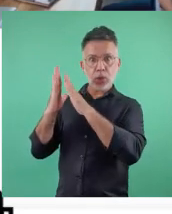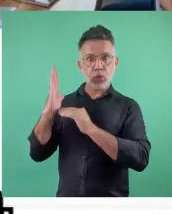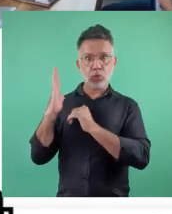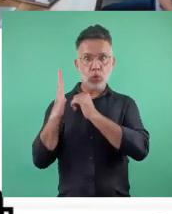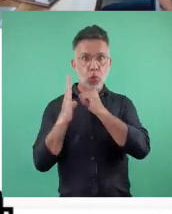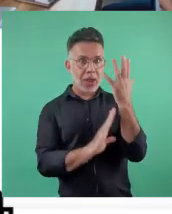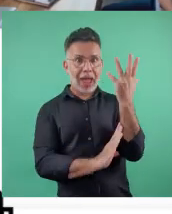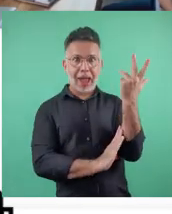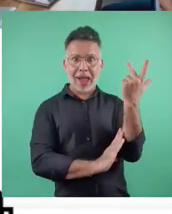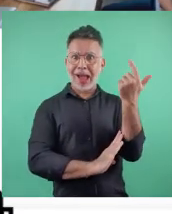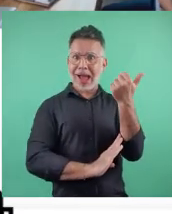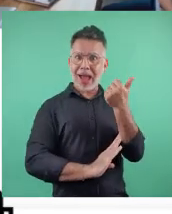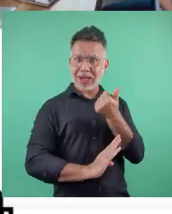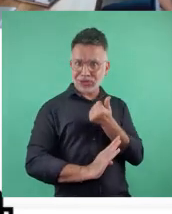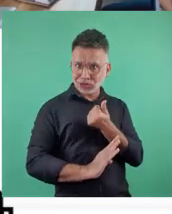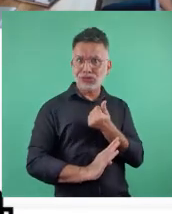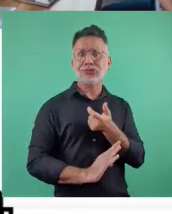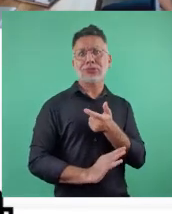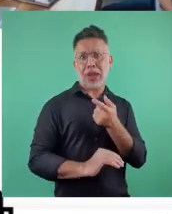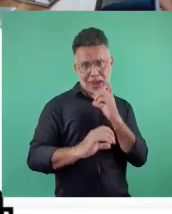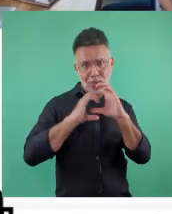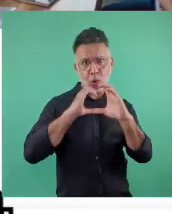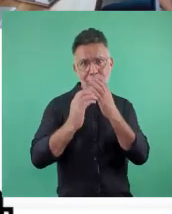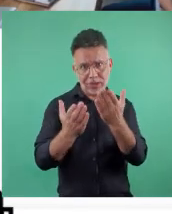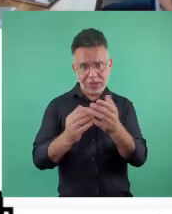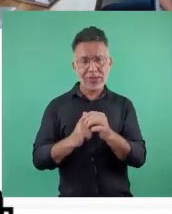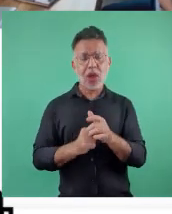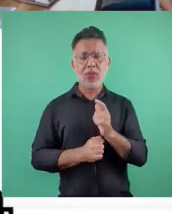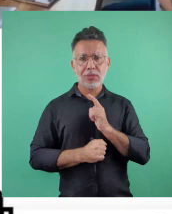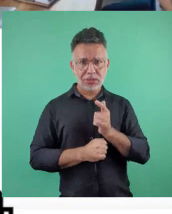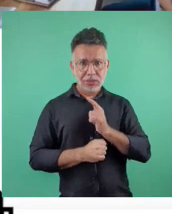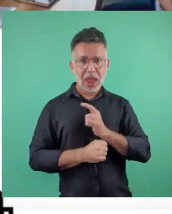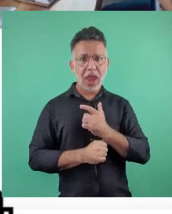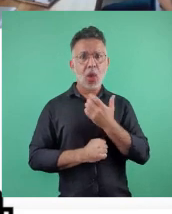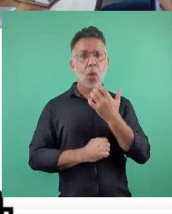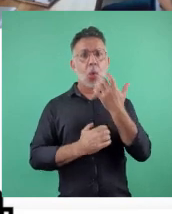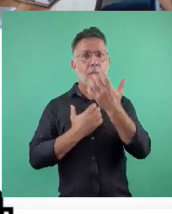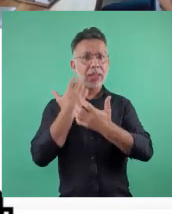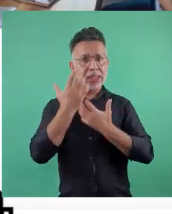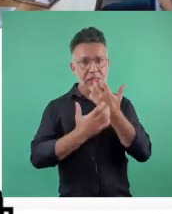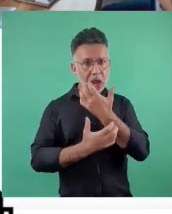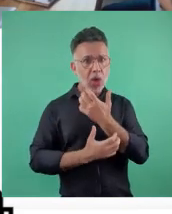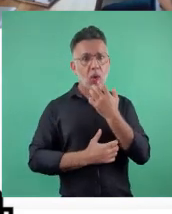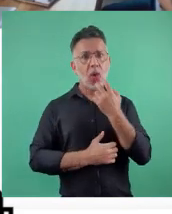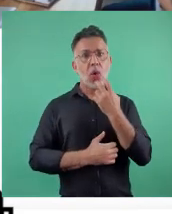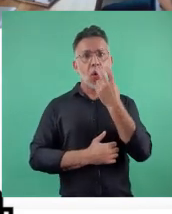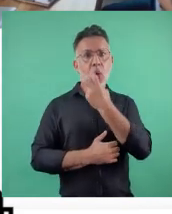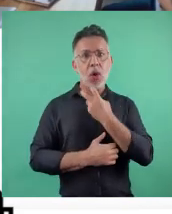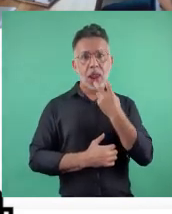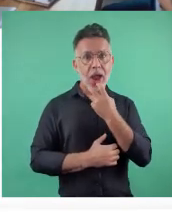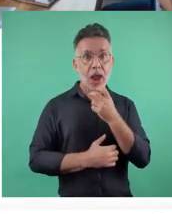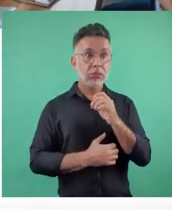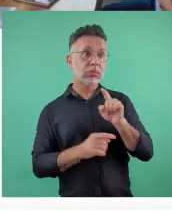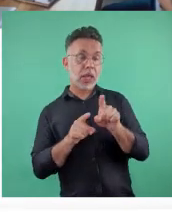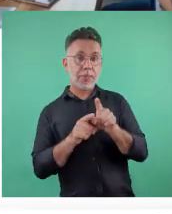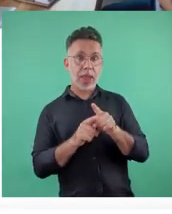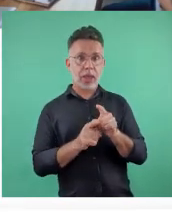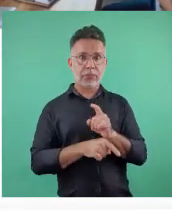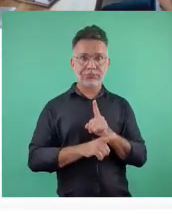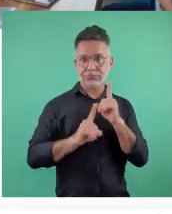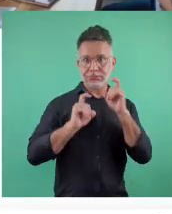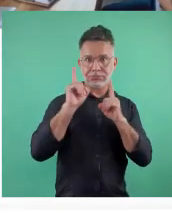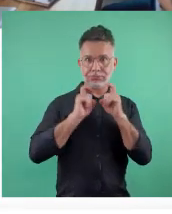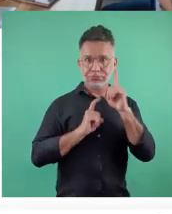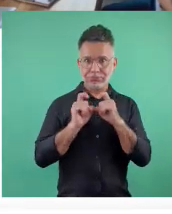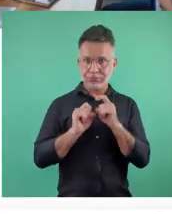e-mail, a música é um tipo de comunicação, a pintura, né, a arte como um todo é um tipo de comunicação, a